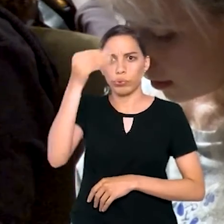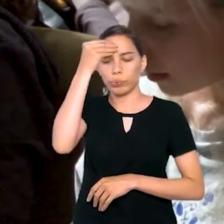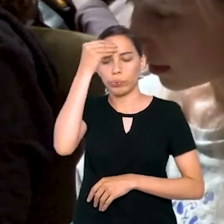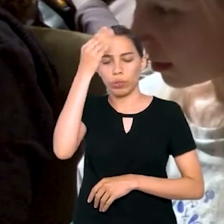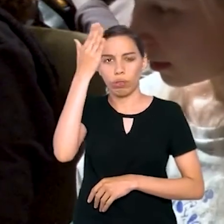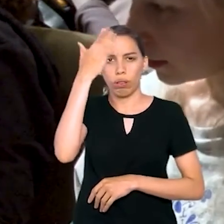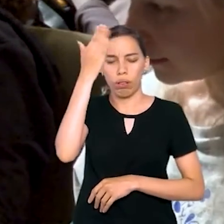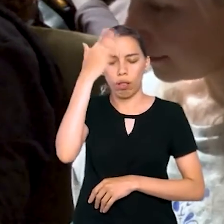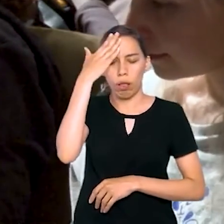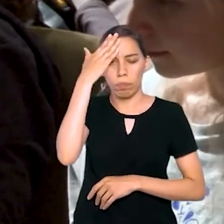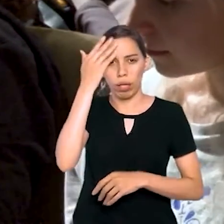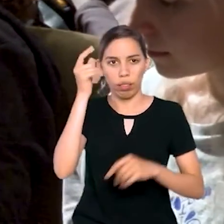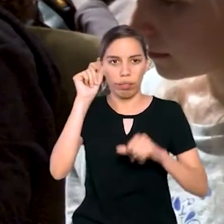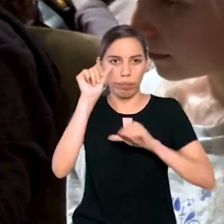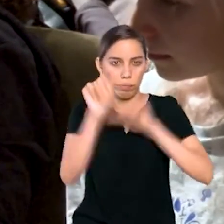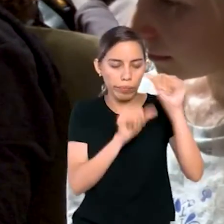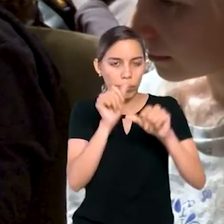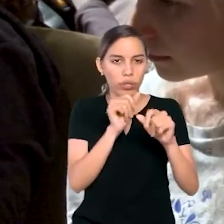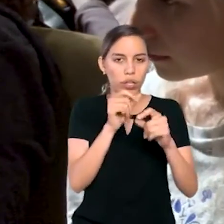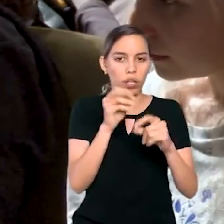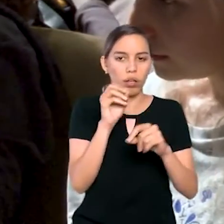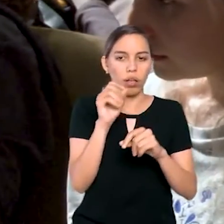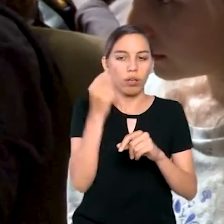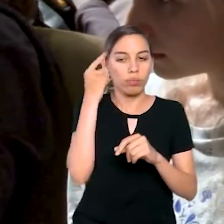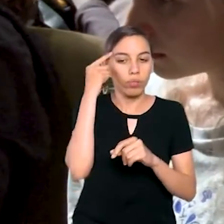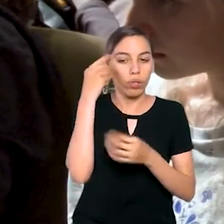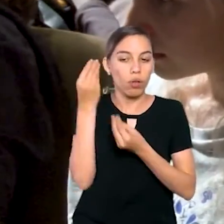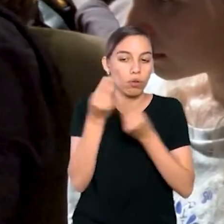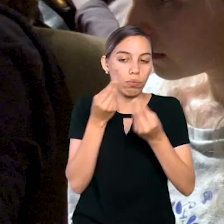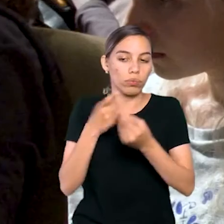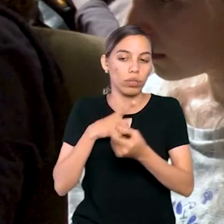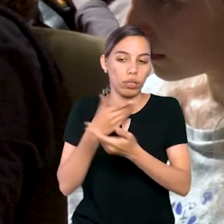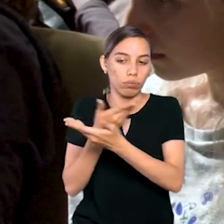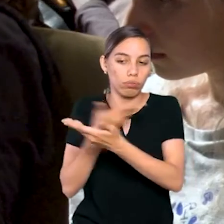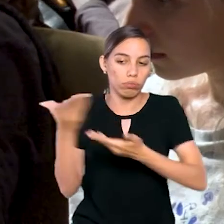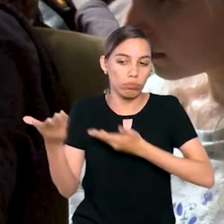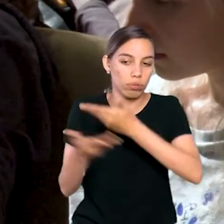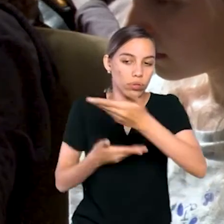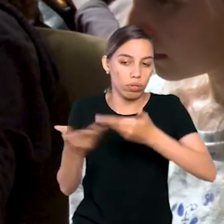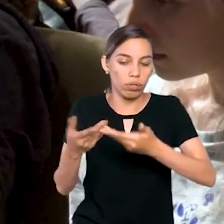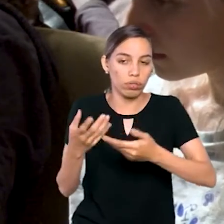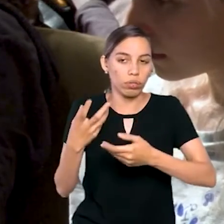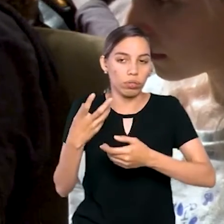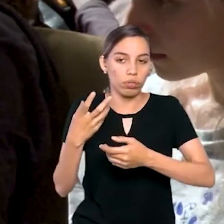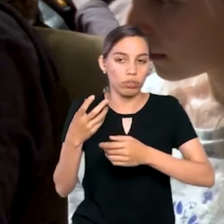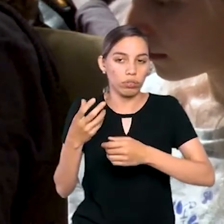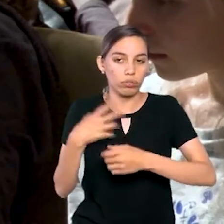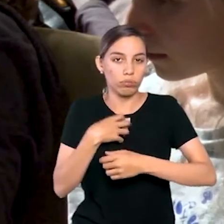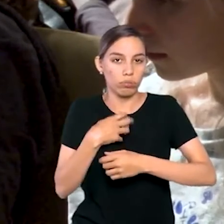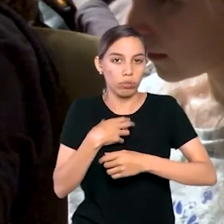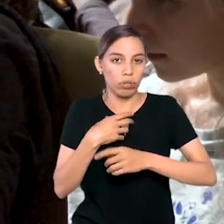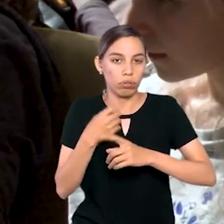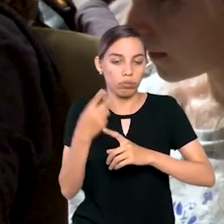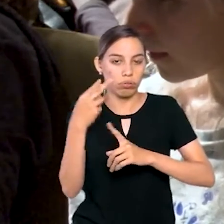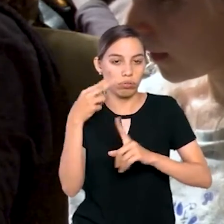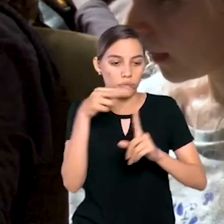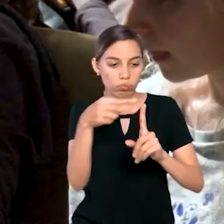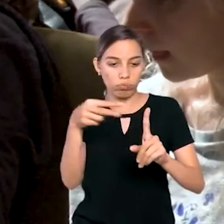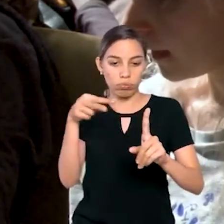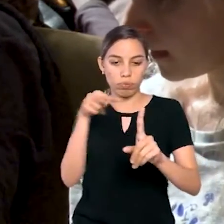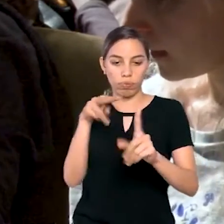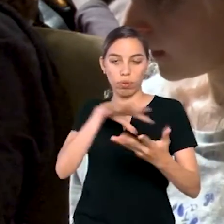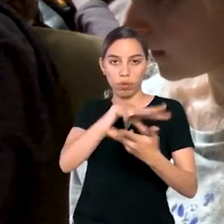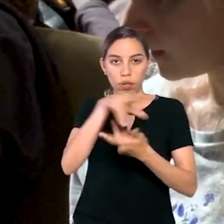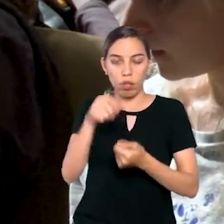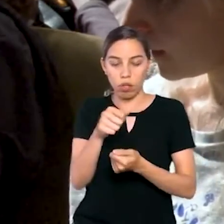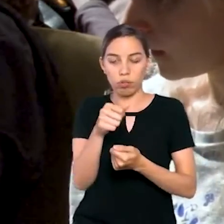eles, né, como fazer essa troca de conhecimentos entre diferentes formas de ver o mundo de uma forma que não seja violenta e